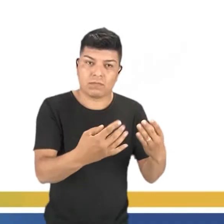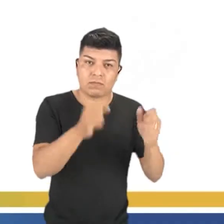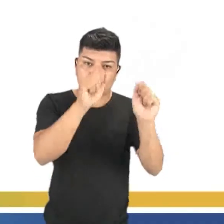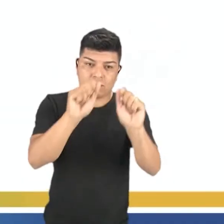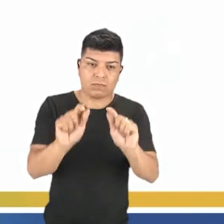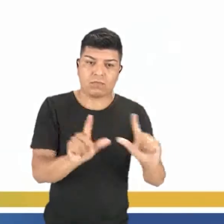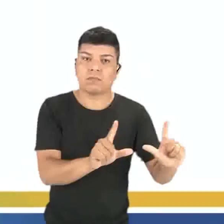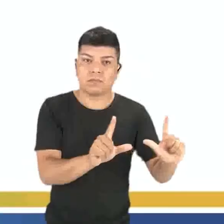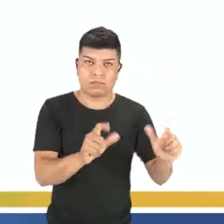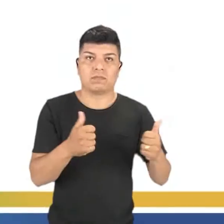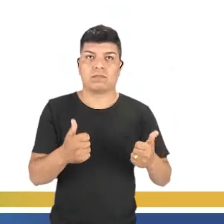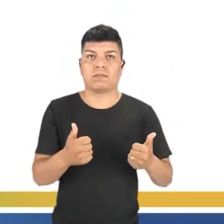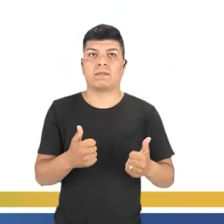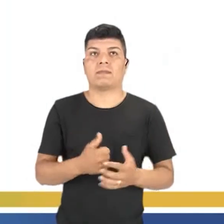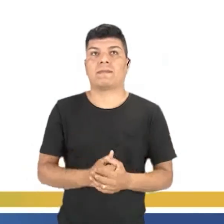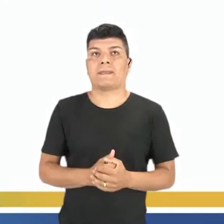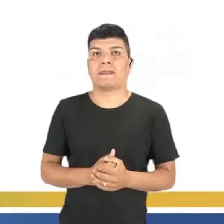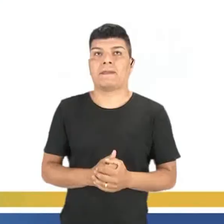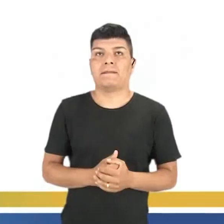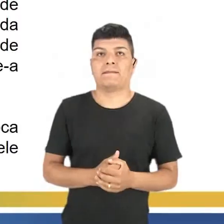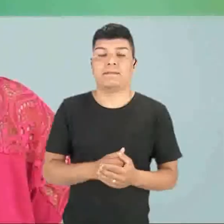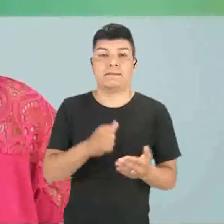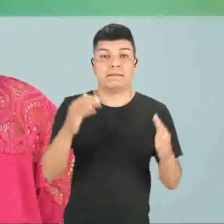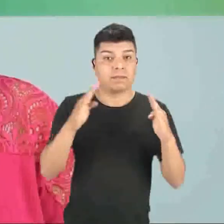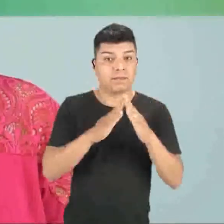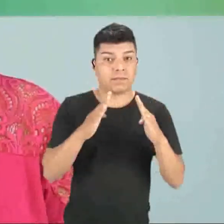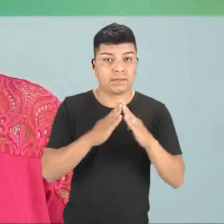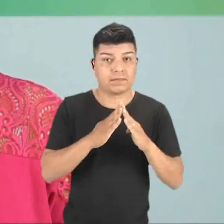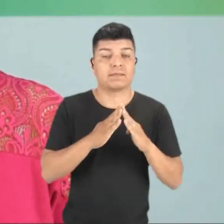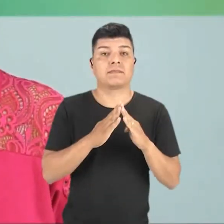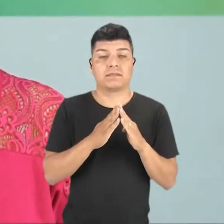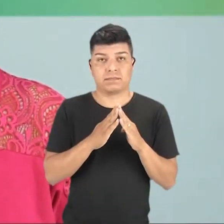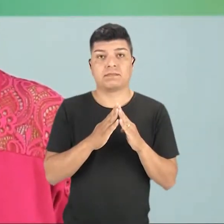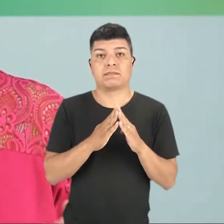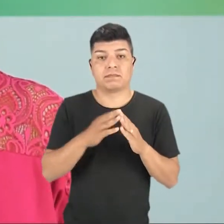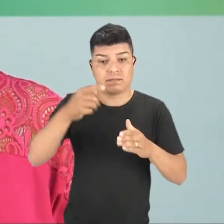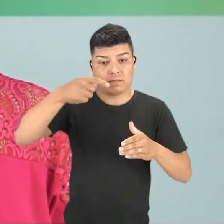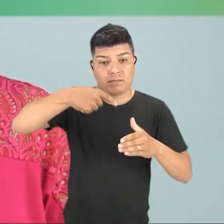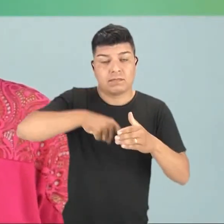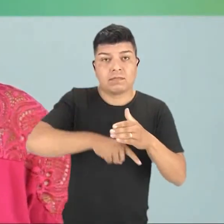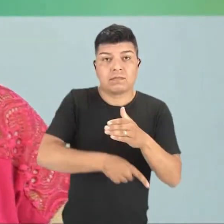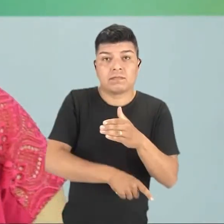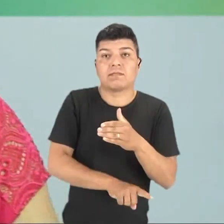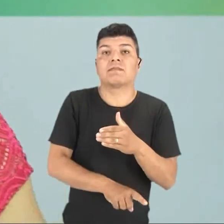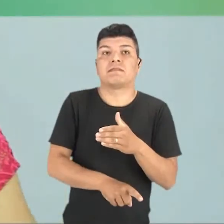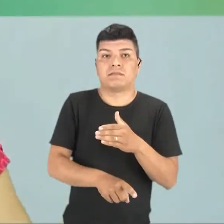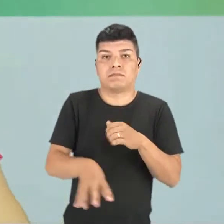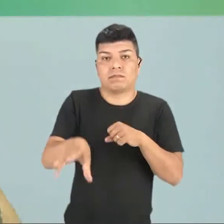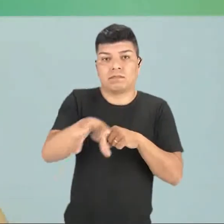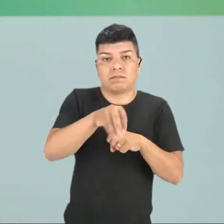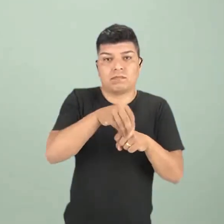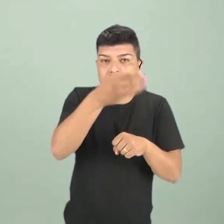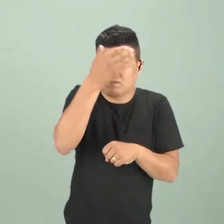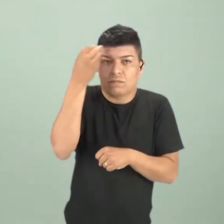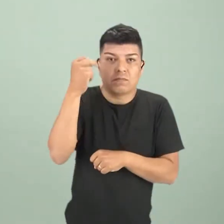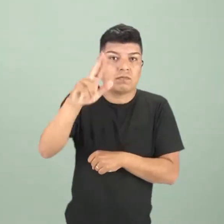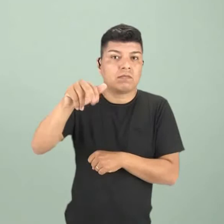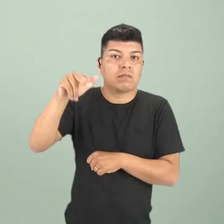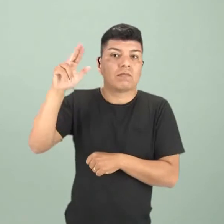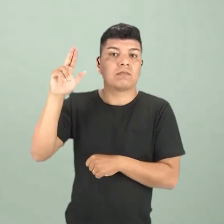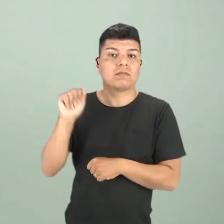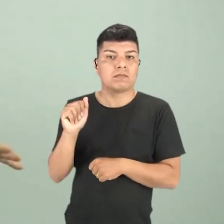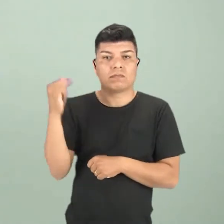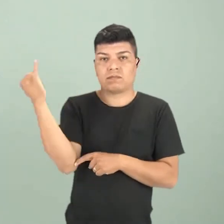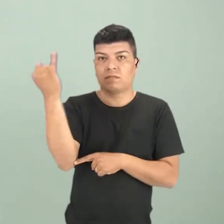direitinho tudo o que foi dito aqui e que os slides nos mostraram, tá bom? E para casa, para aprofundar e dar